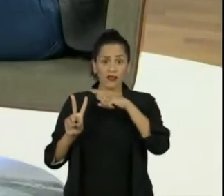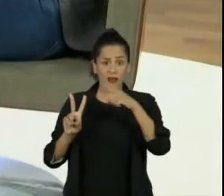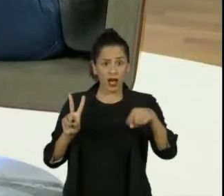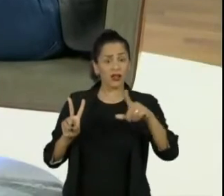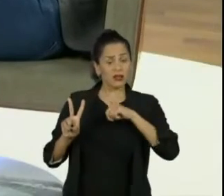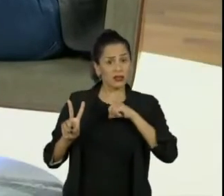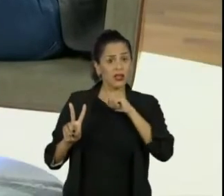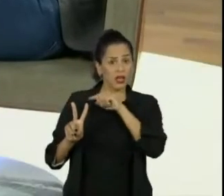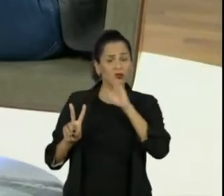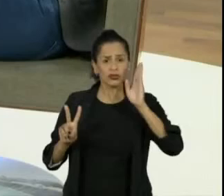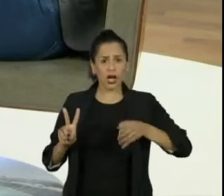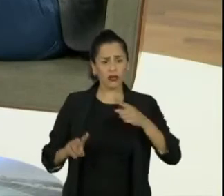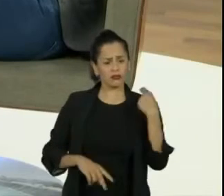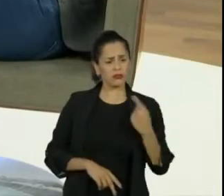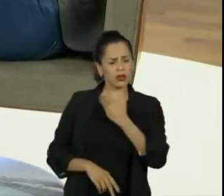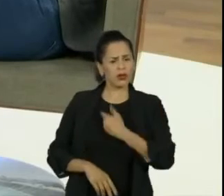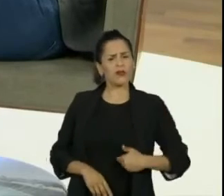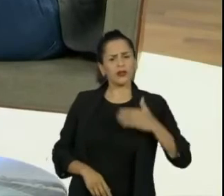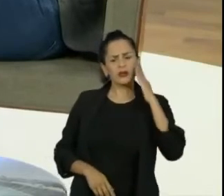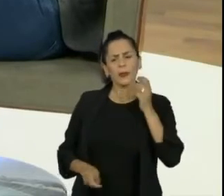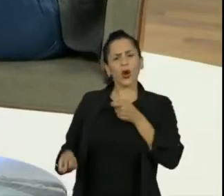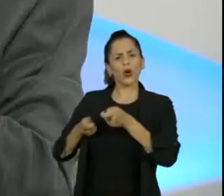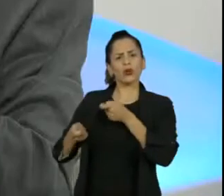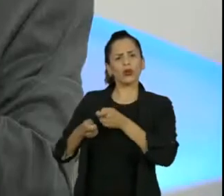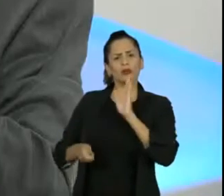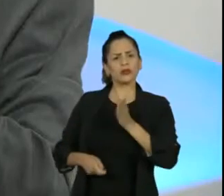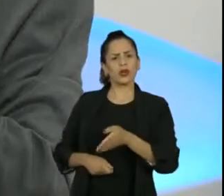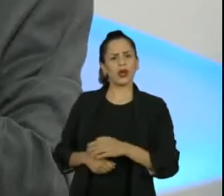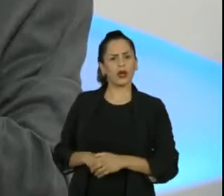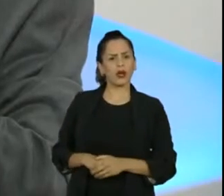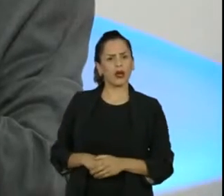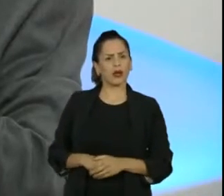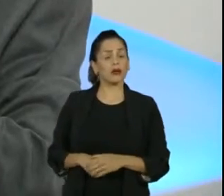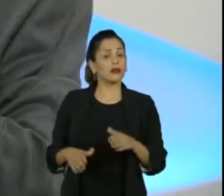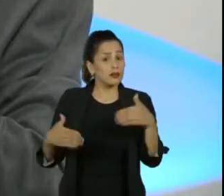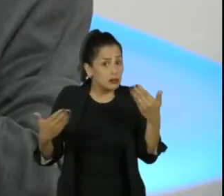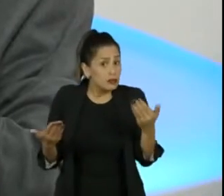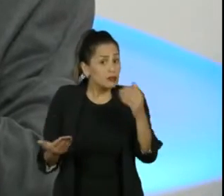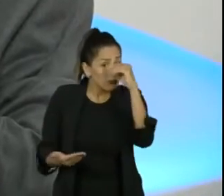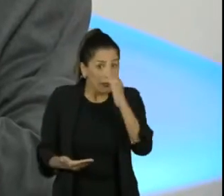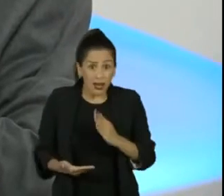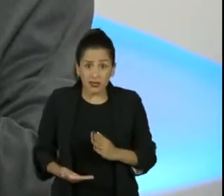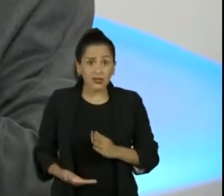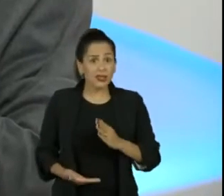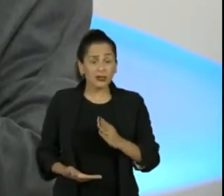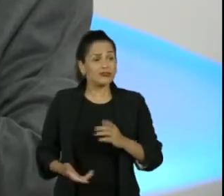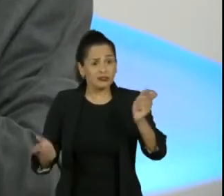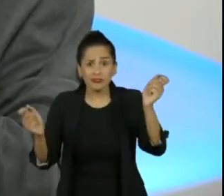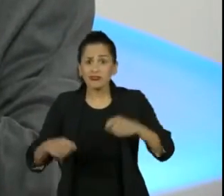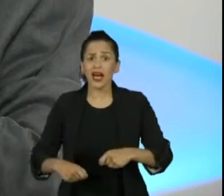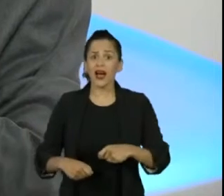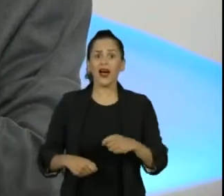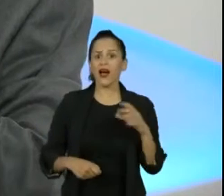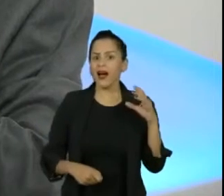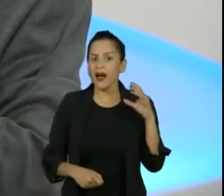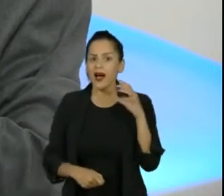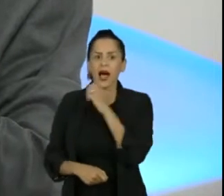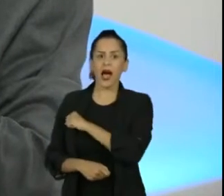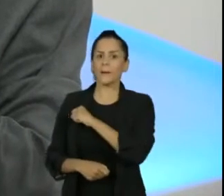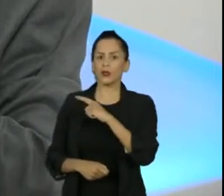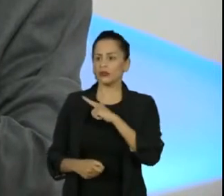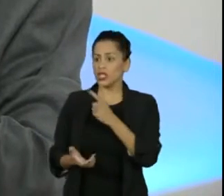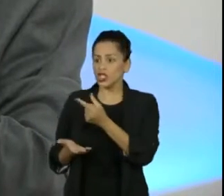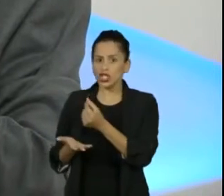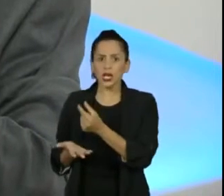fazer lá no Centro-Oeste. Então, o Brasil tem tudo para recuperar rápido e arrancar esse dinheiro